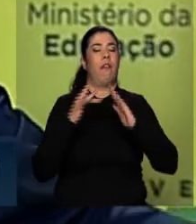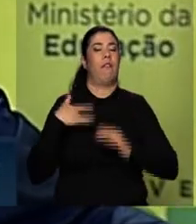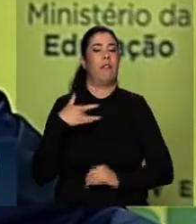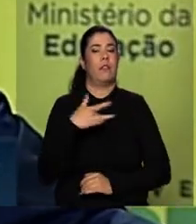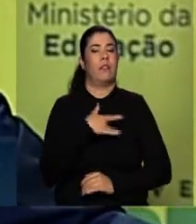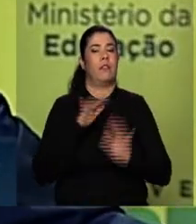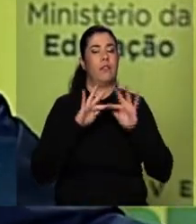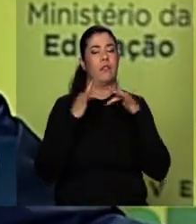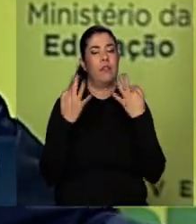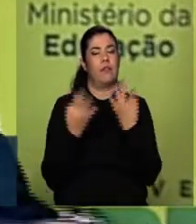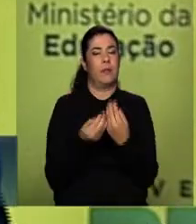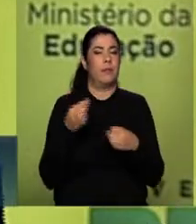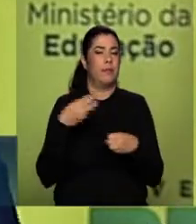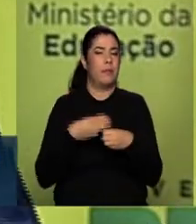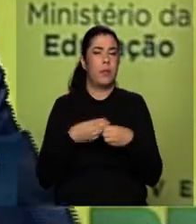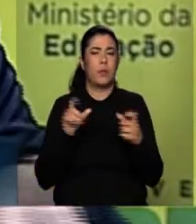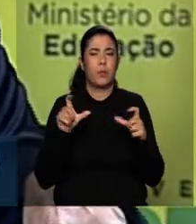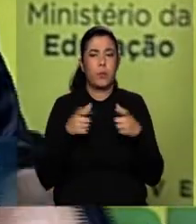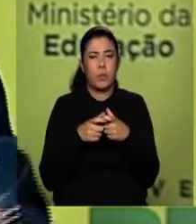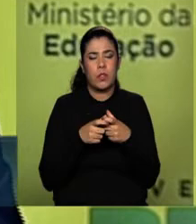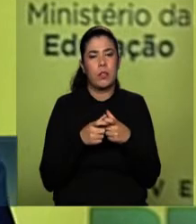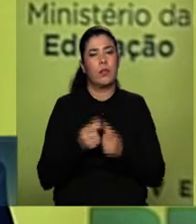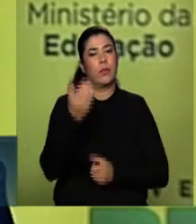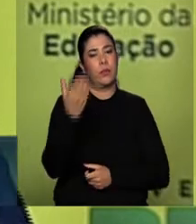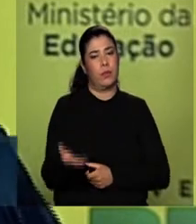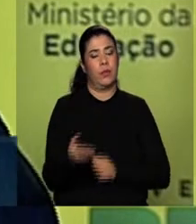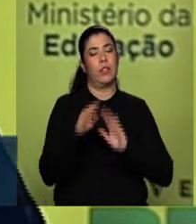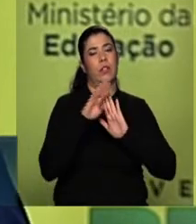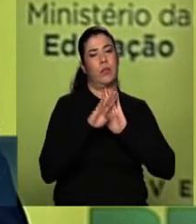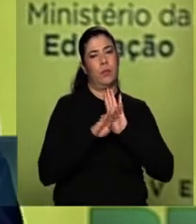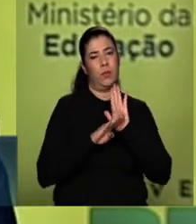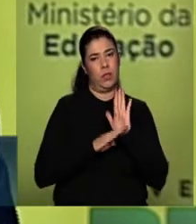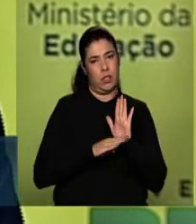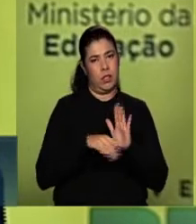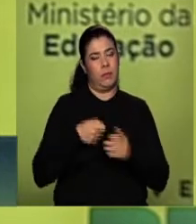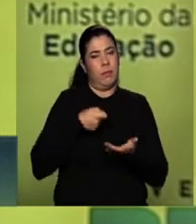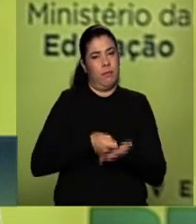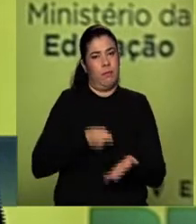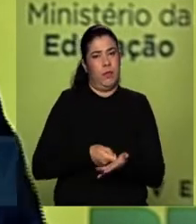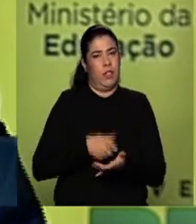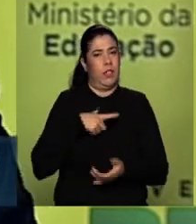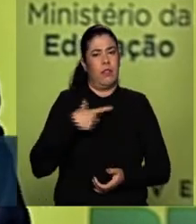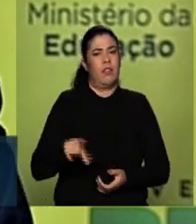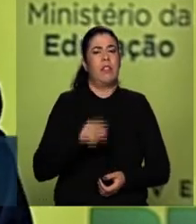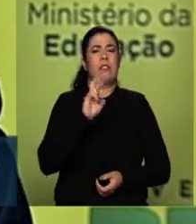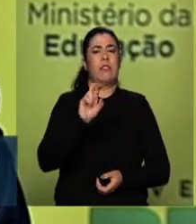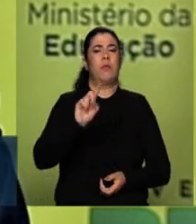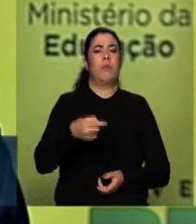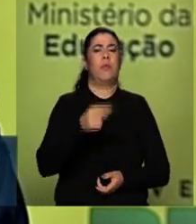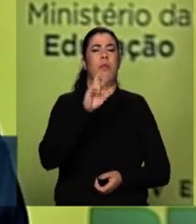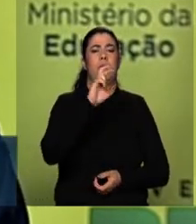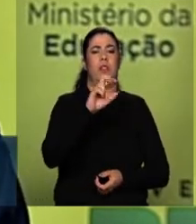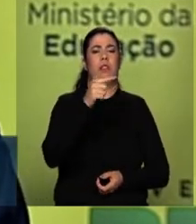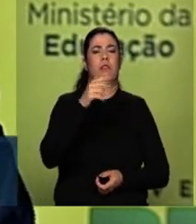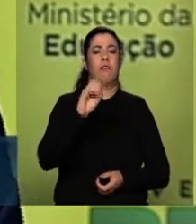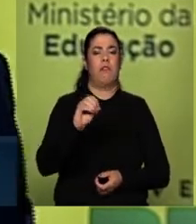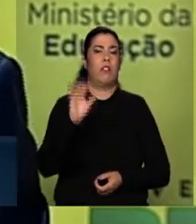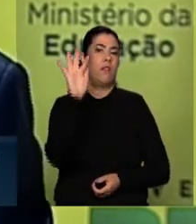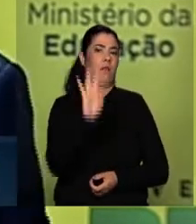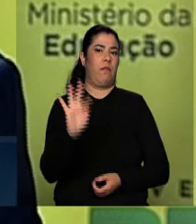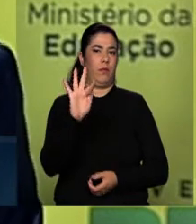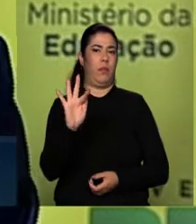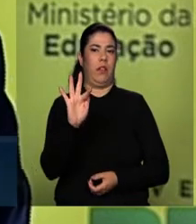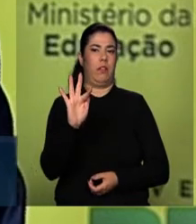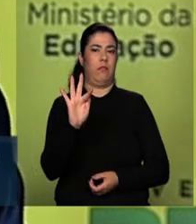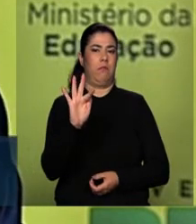atendimento em municípios pequenos. Então é isso que o programa requer. Então nós não teremos 5.570 faculdades de medicina. Não